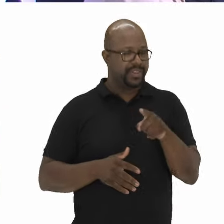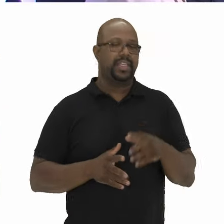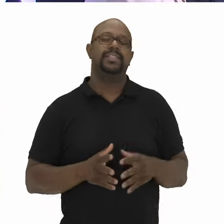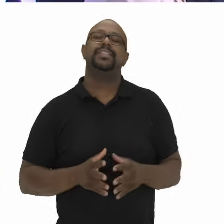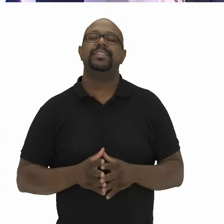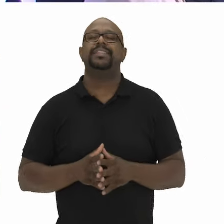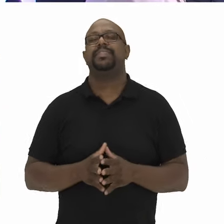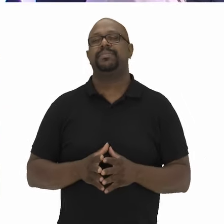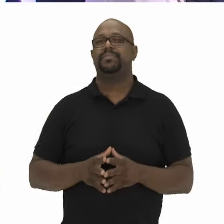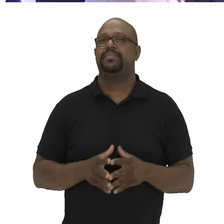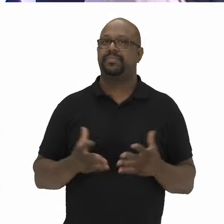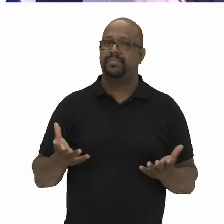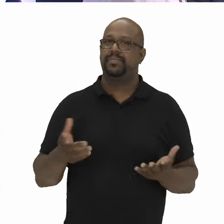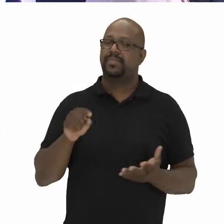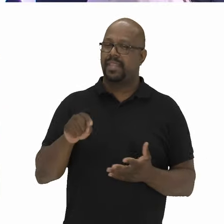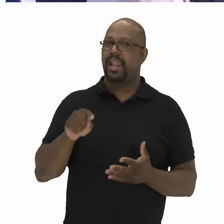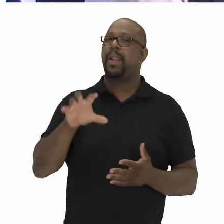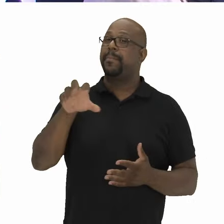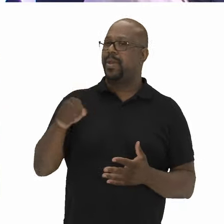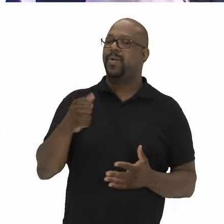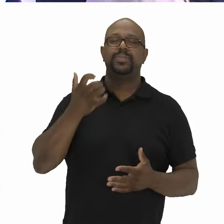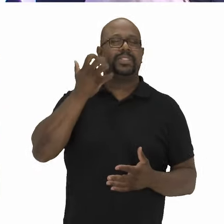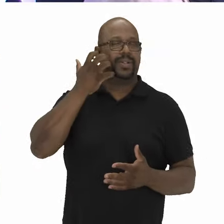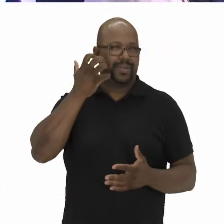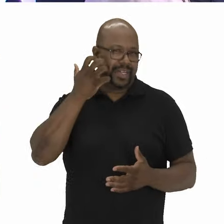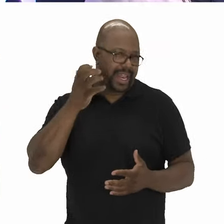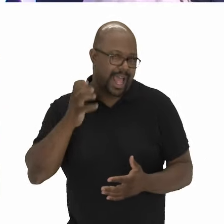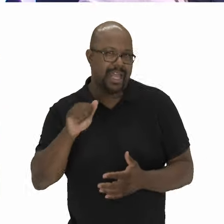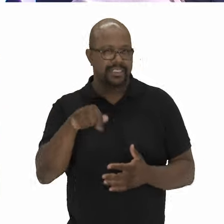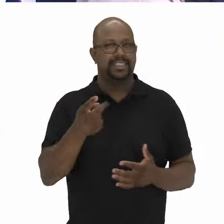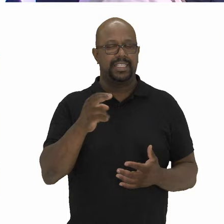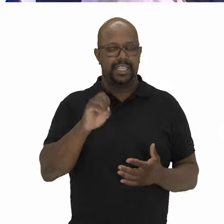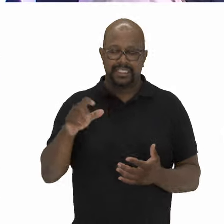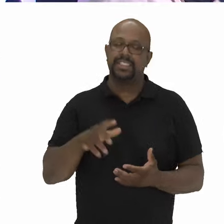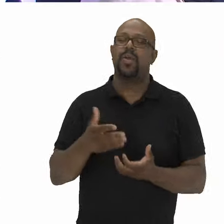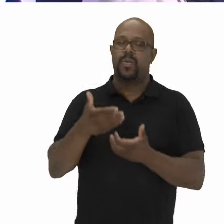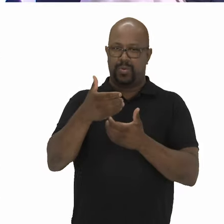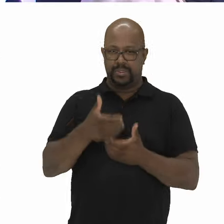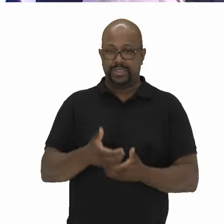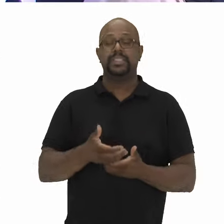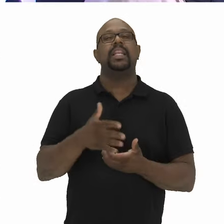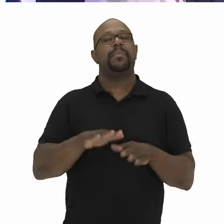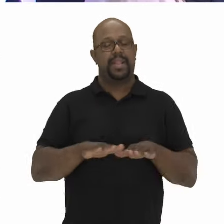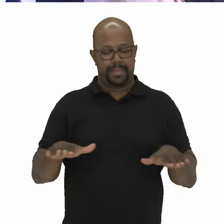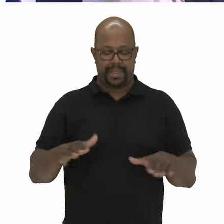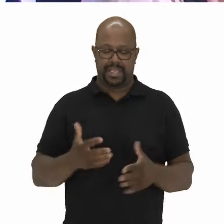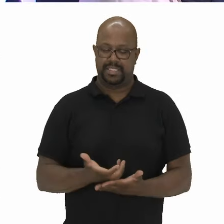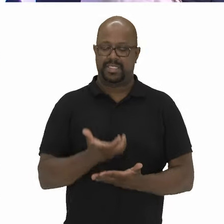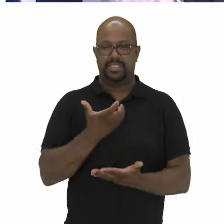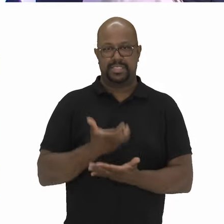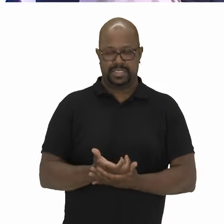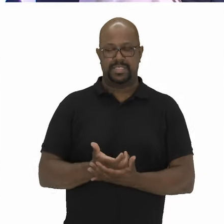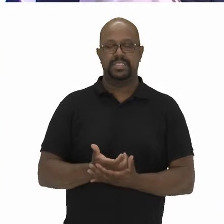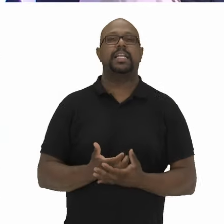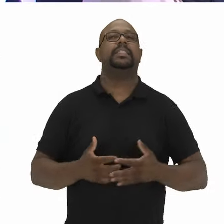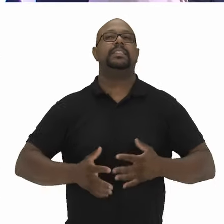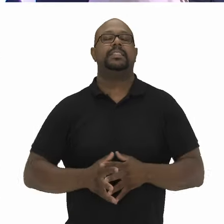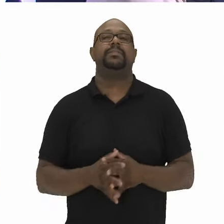ouvir L and pegou o celular colocou o tto colocou o cular em cima da